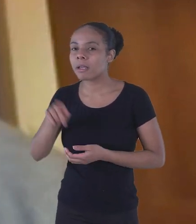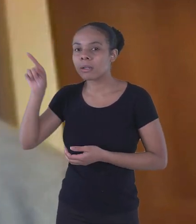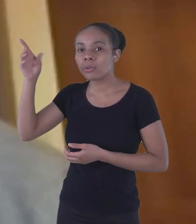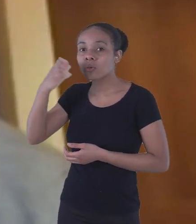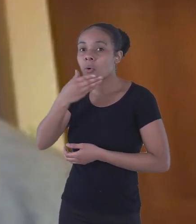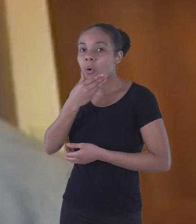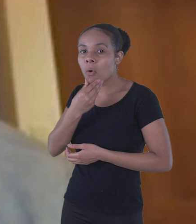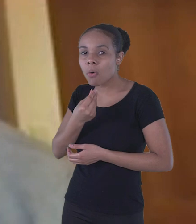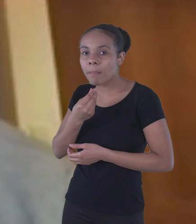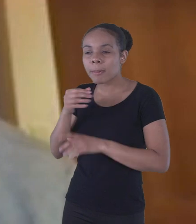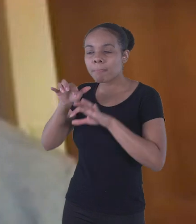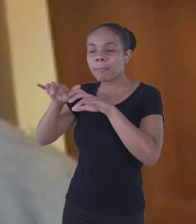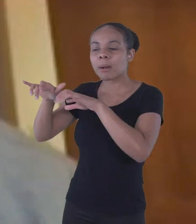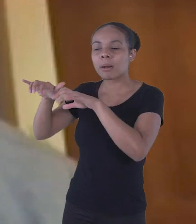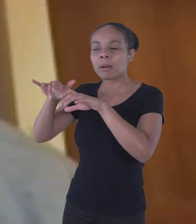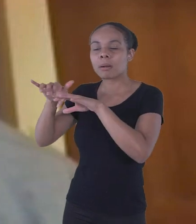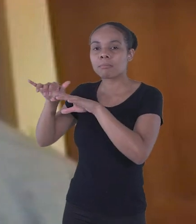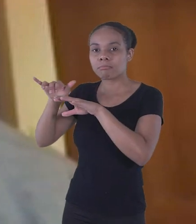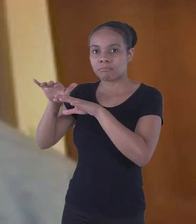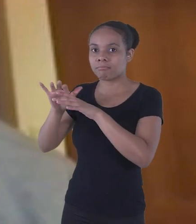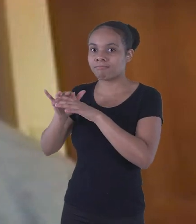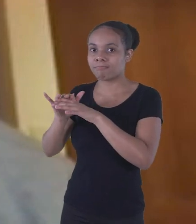ele abandona